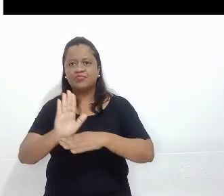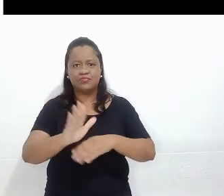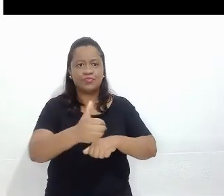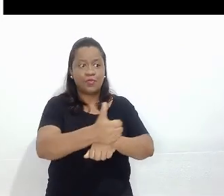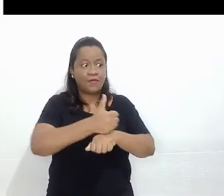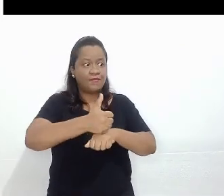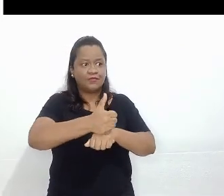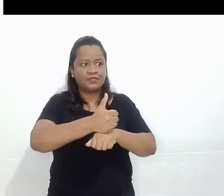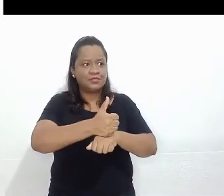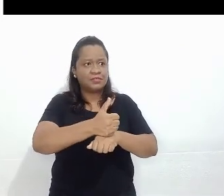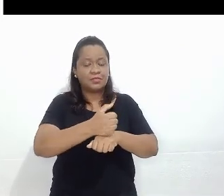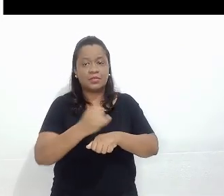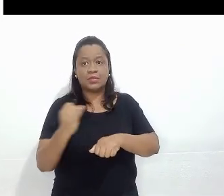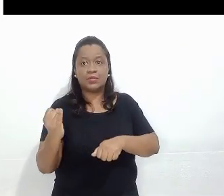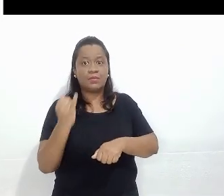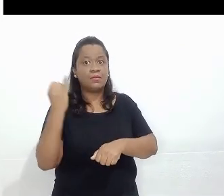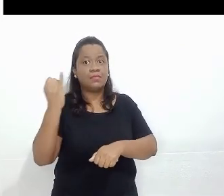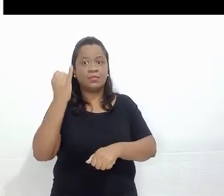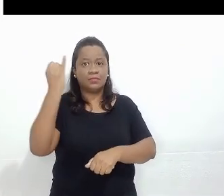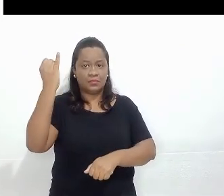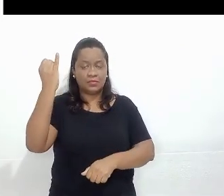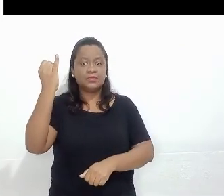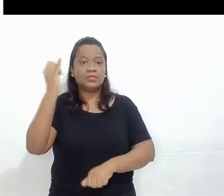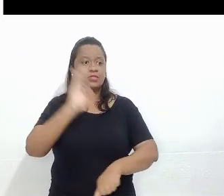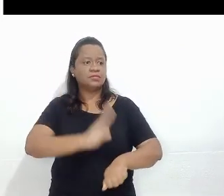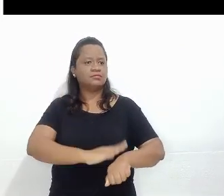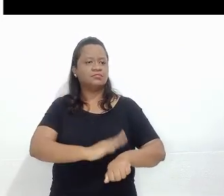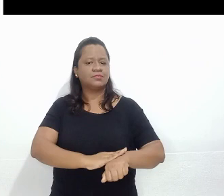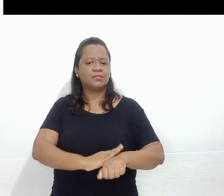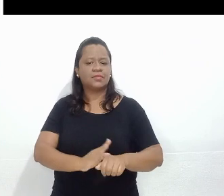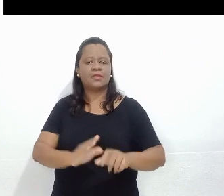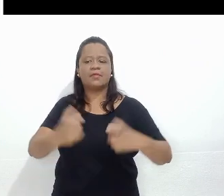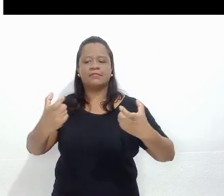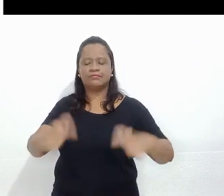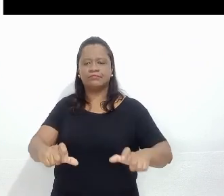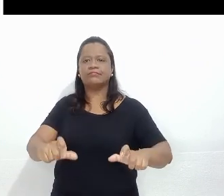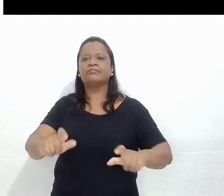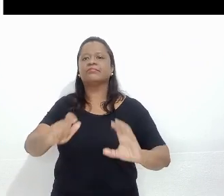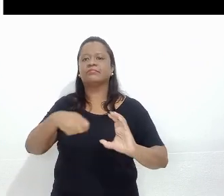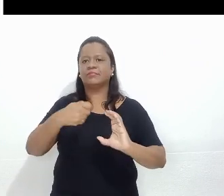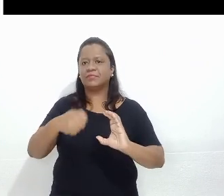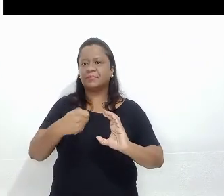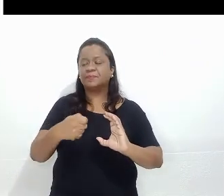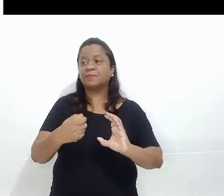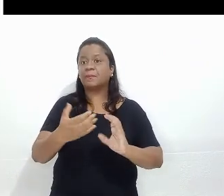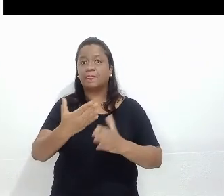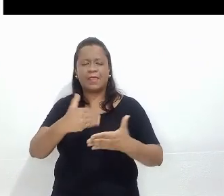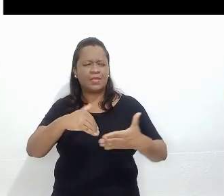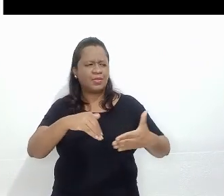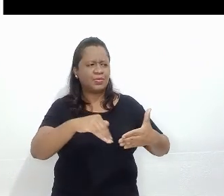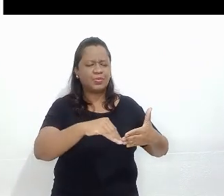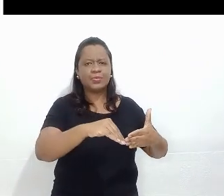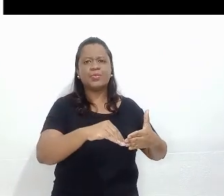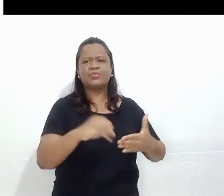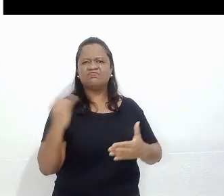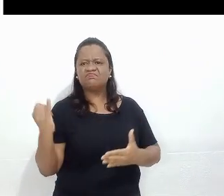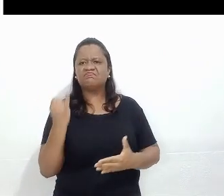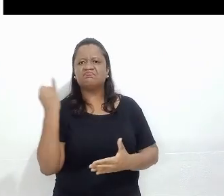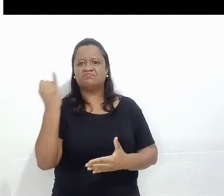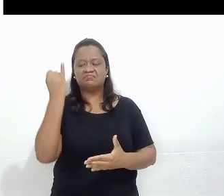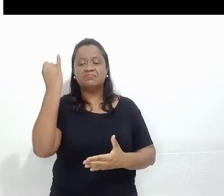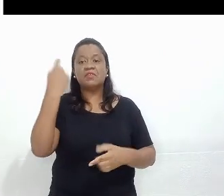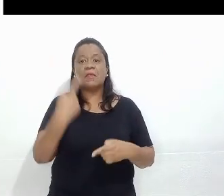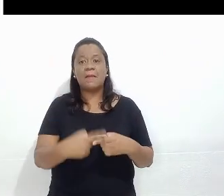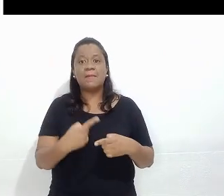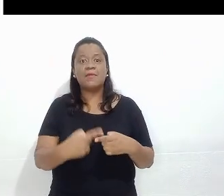super importante, né? Na hora ali do set, você vê que todo mundo tem muita importância, porque